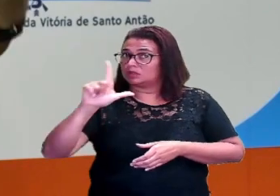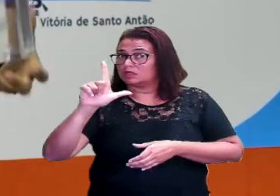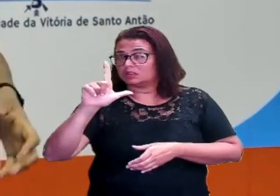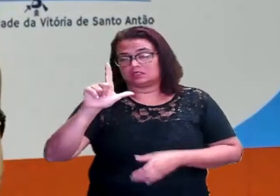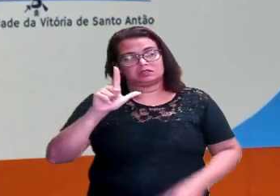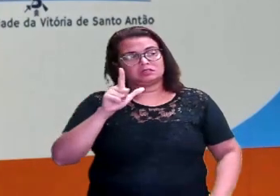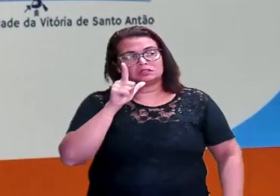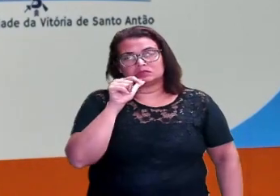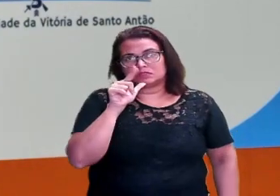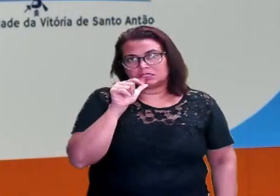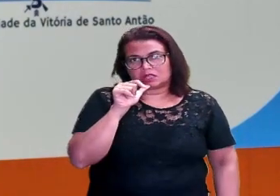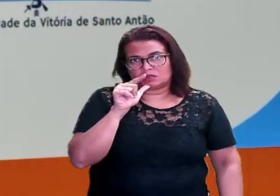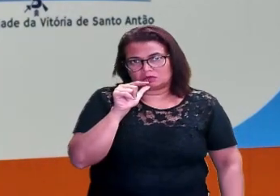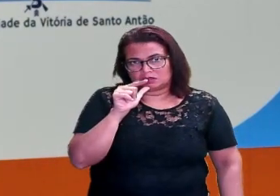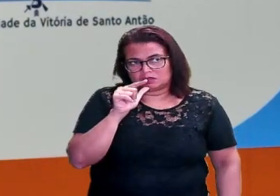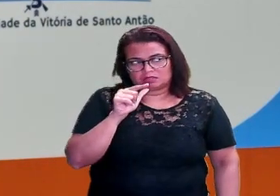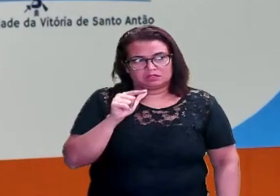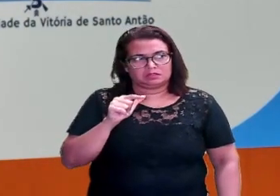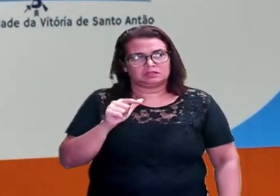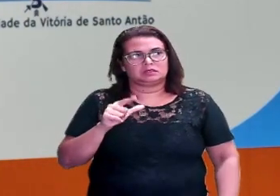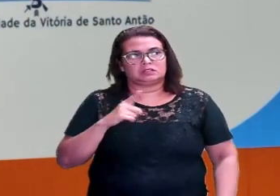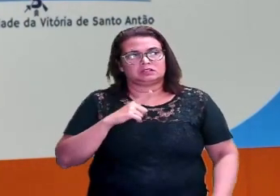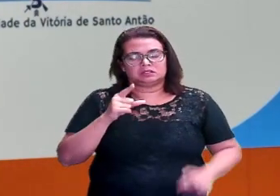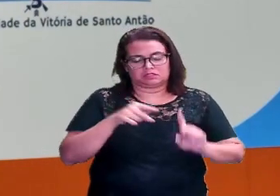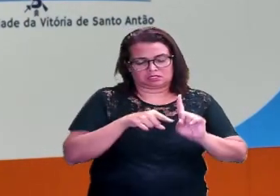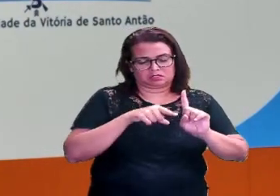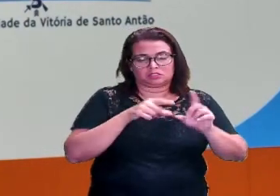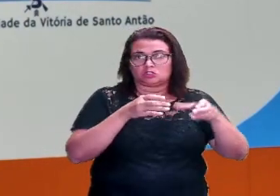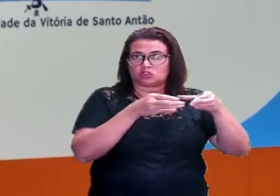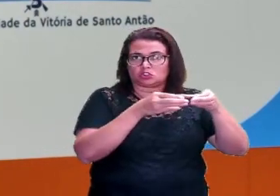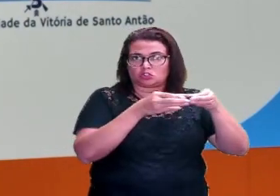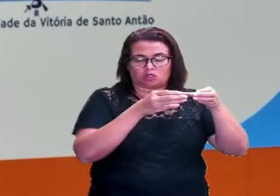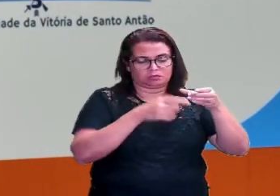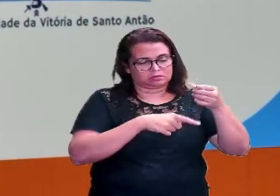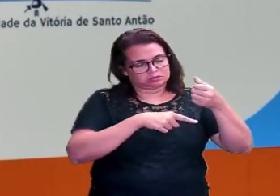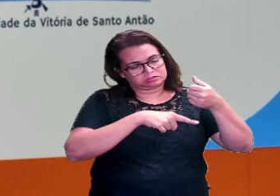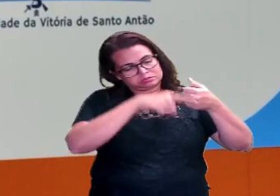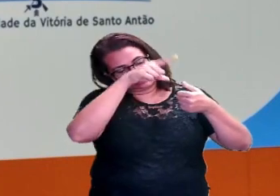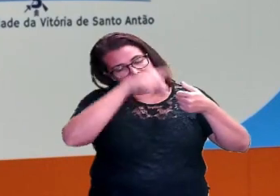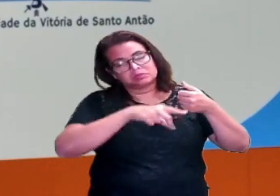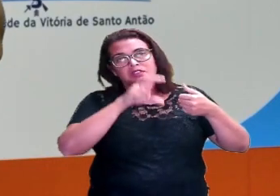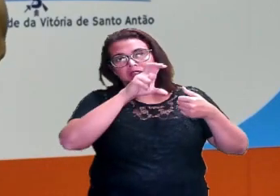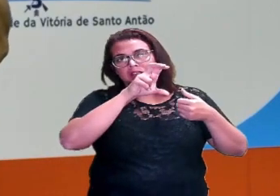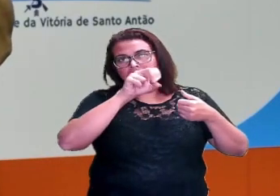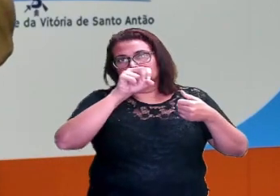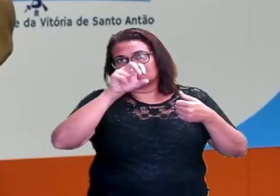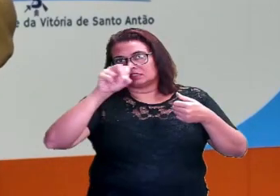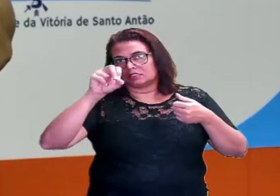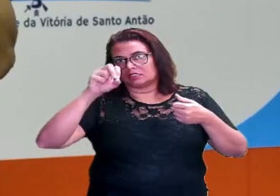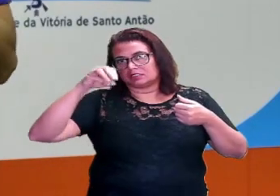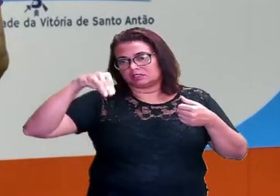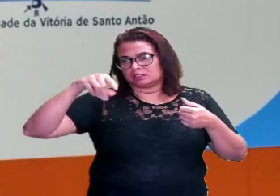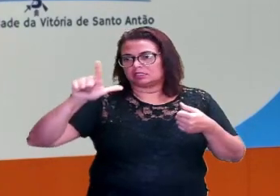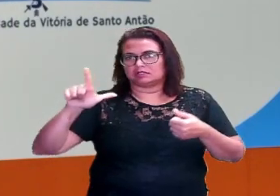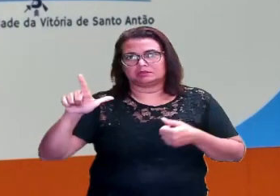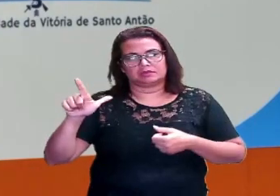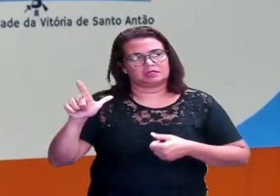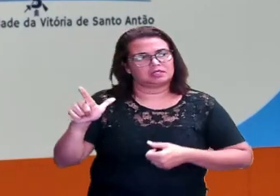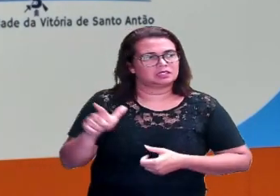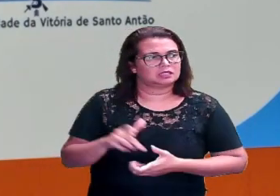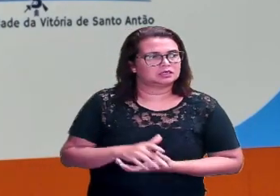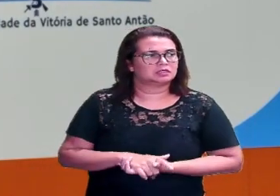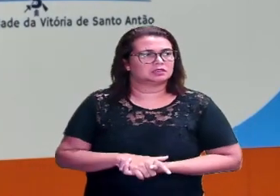marcação, enche 1 litro de água. Um medidor com 500 ml, tá? A medição dele vai até 500